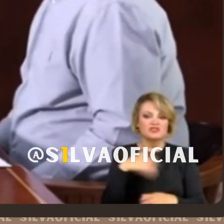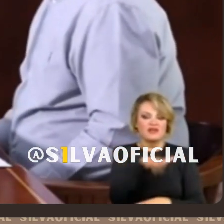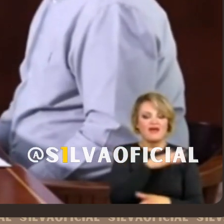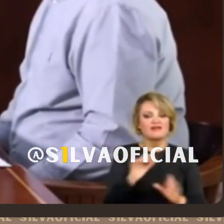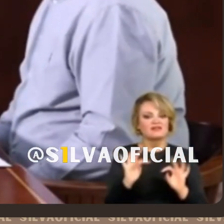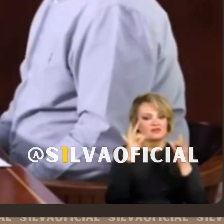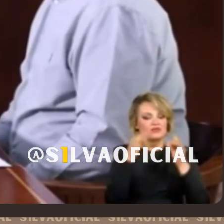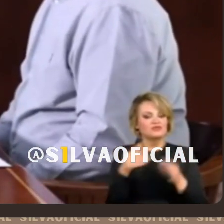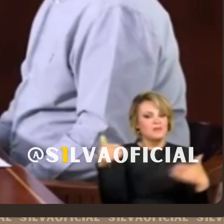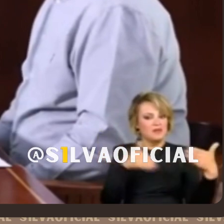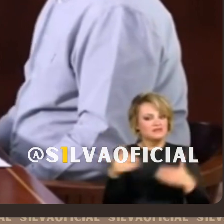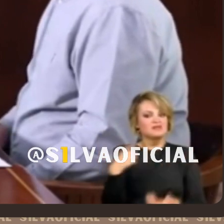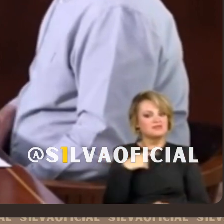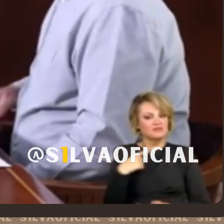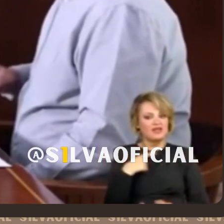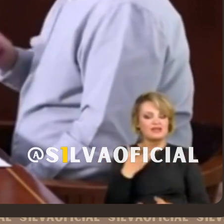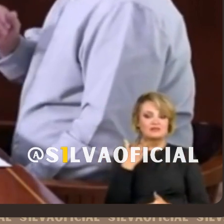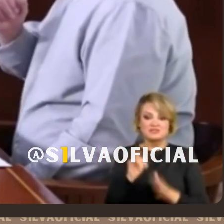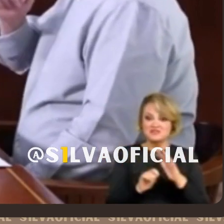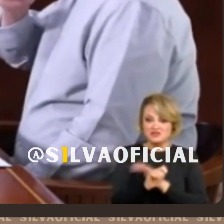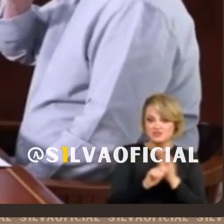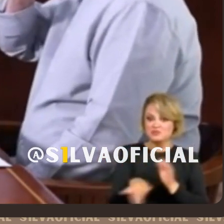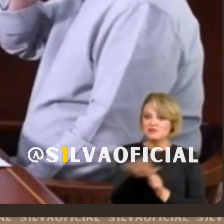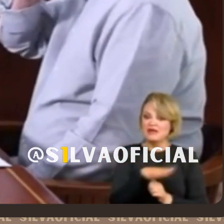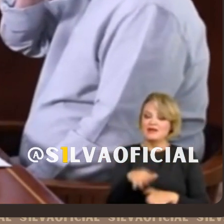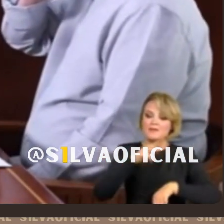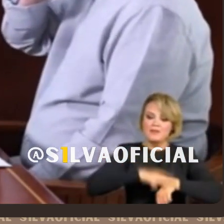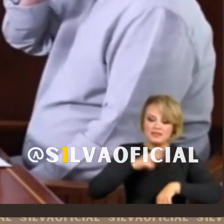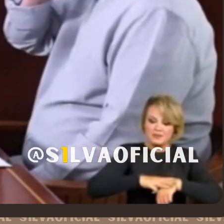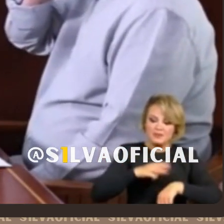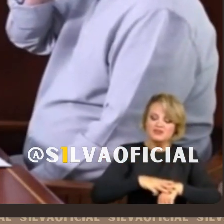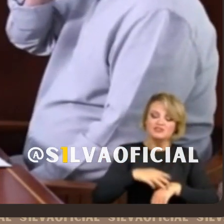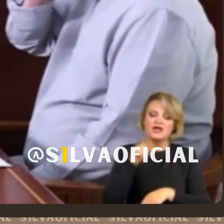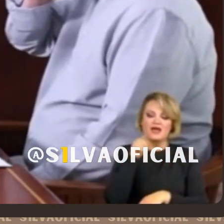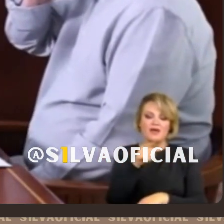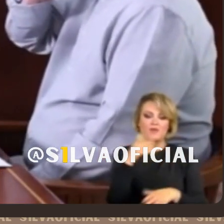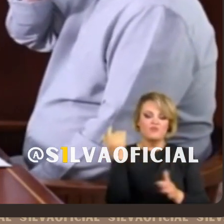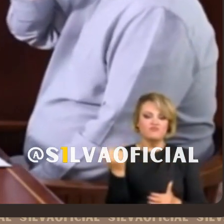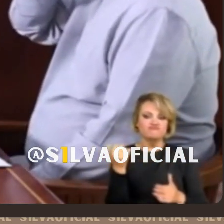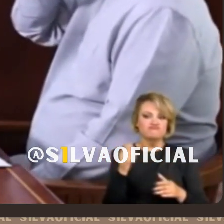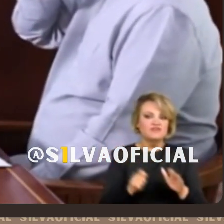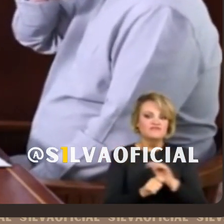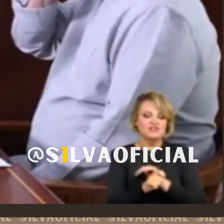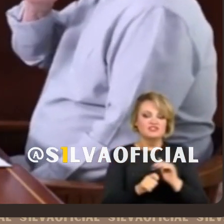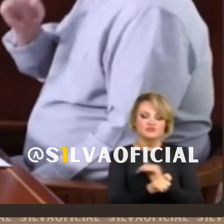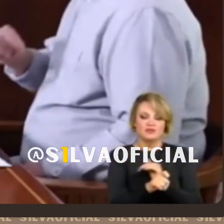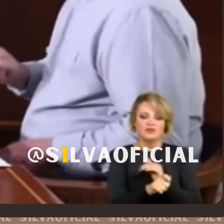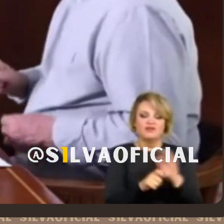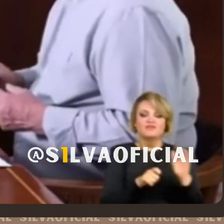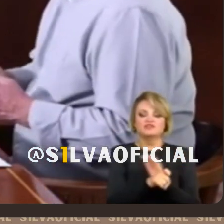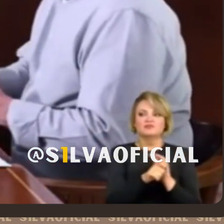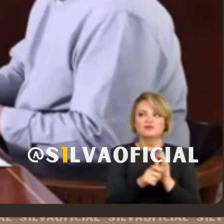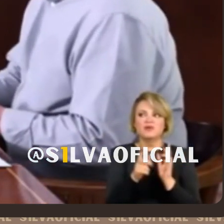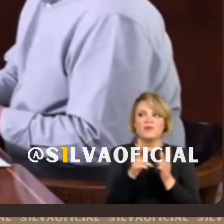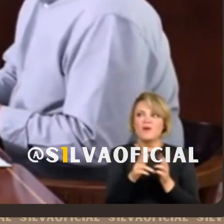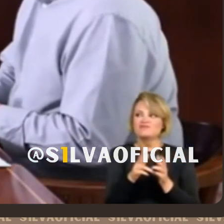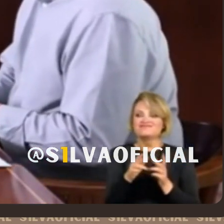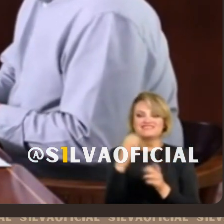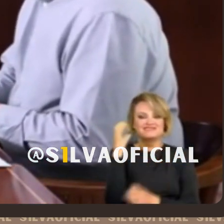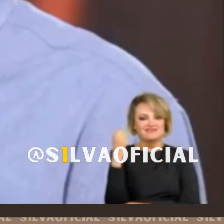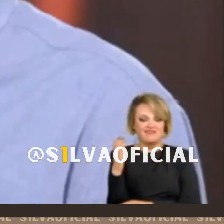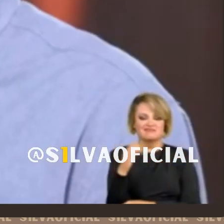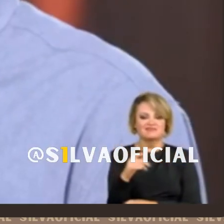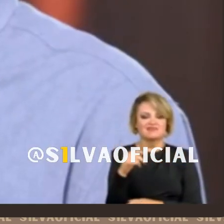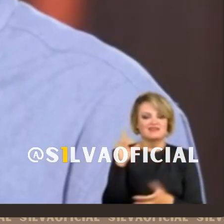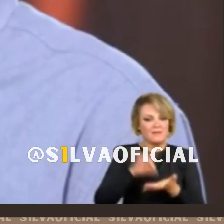investimento na matemática é uma aposta realmente de um tipo de ciência muito efetiva nesse mundo tecnológico, né? É, pois é, é nisso